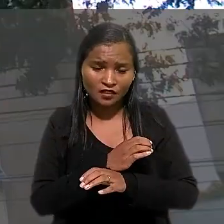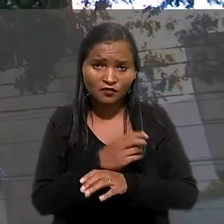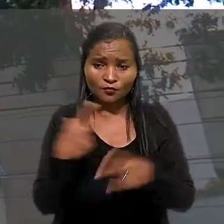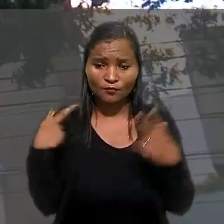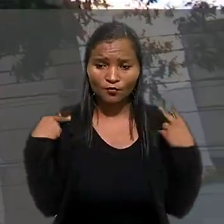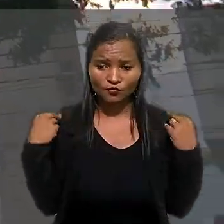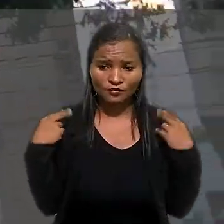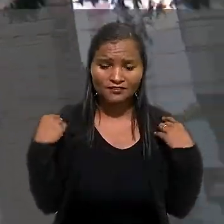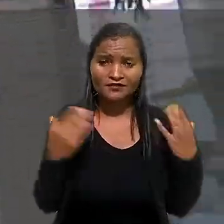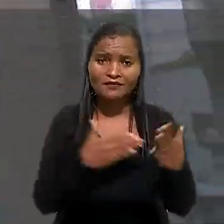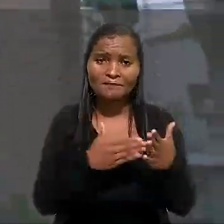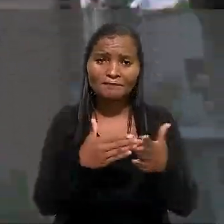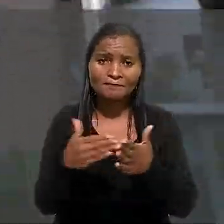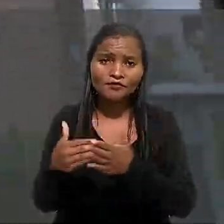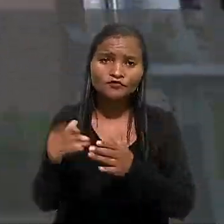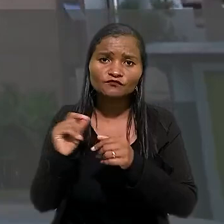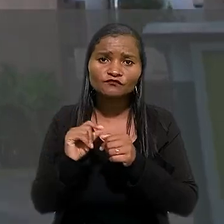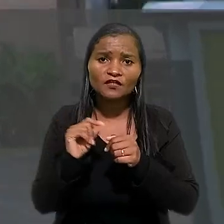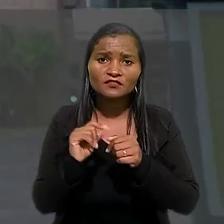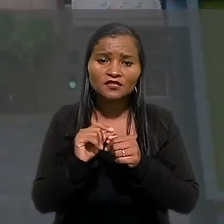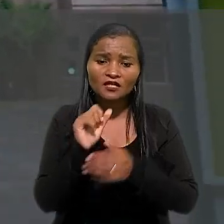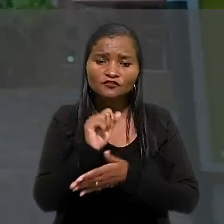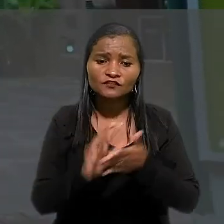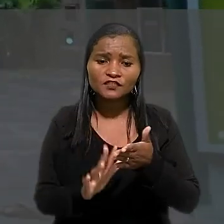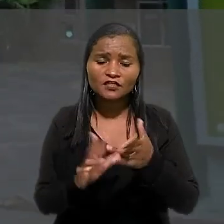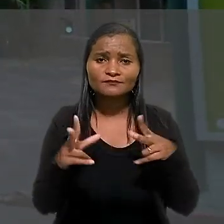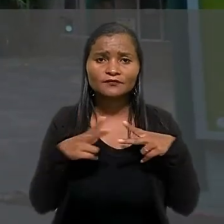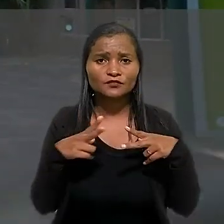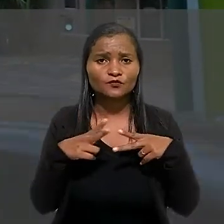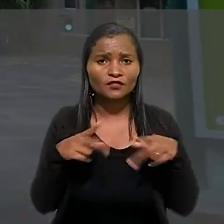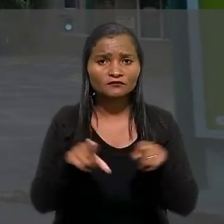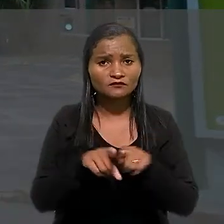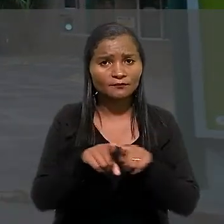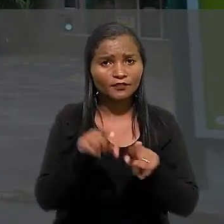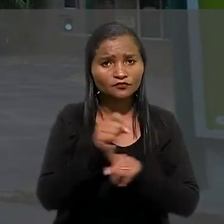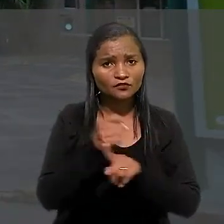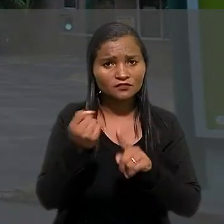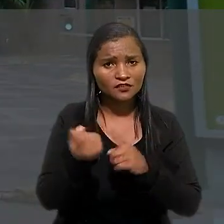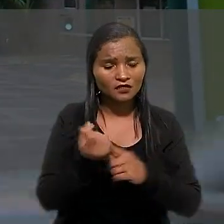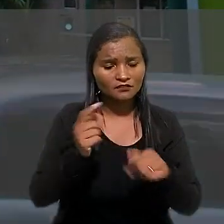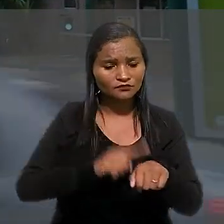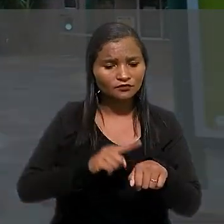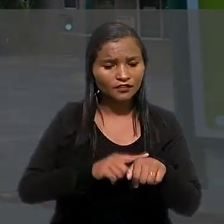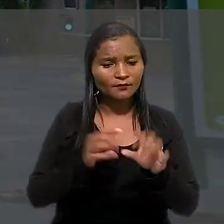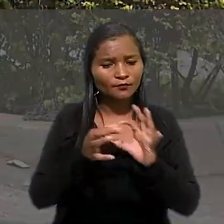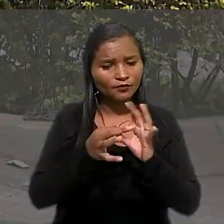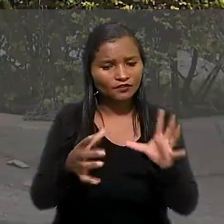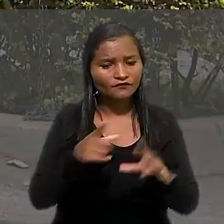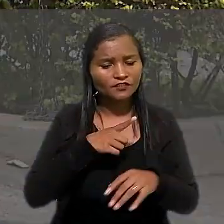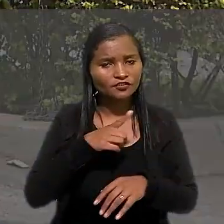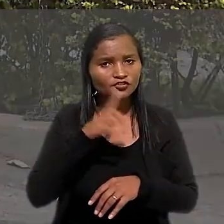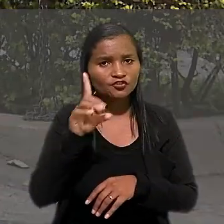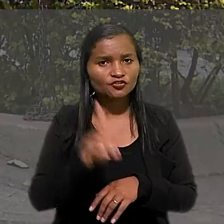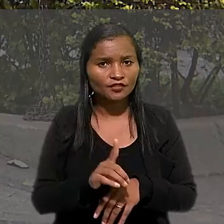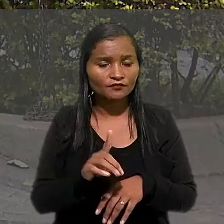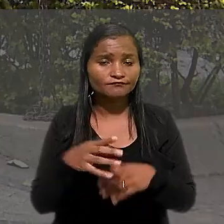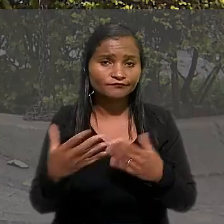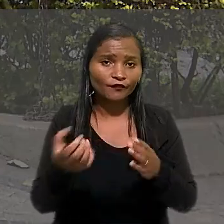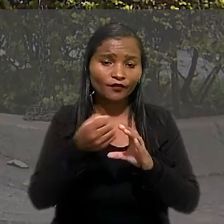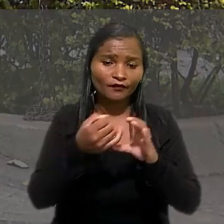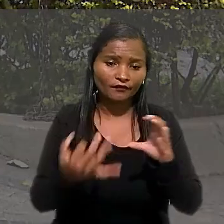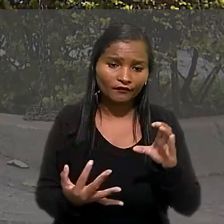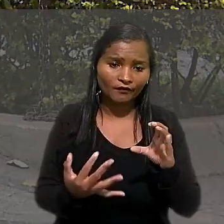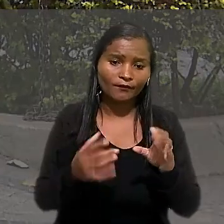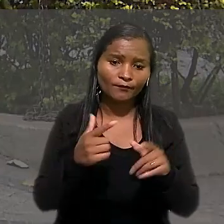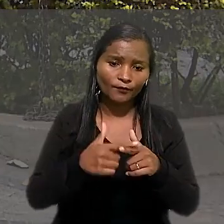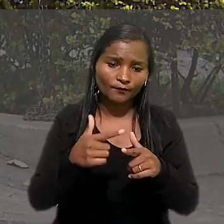motorista foi impedido de realizar atividades pessoais e sociais no tempo livre a que tinha direito, e isso caracterizaria o